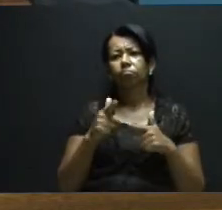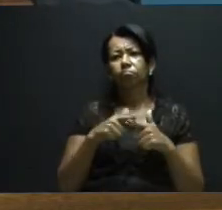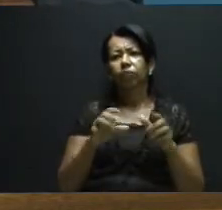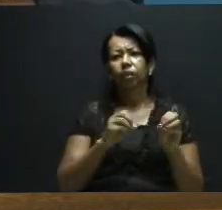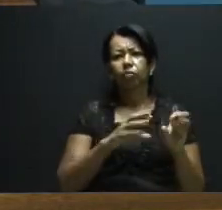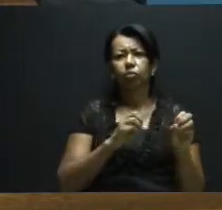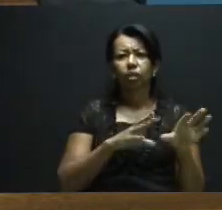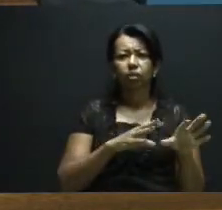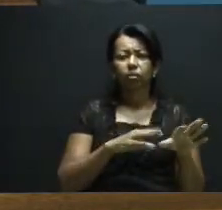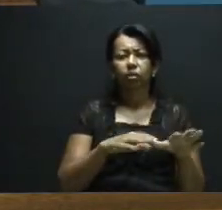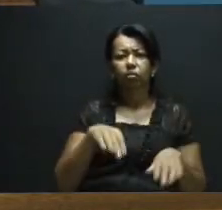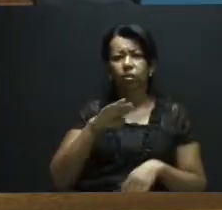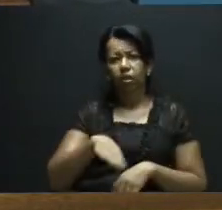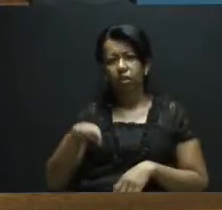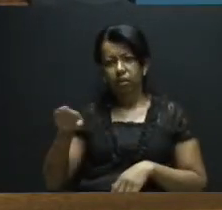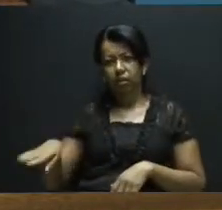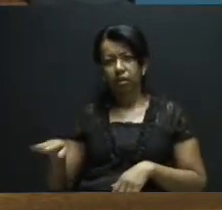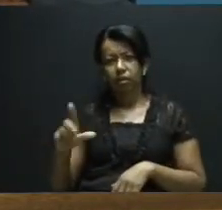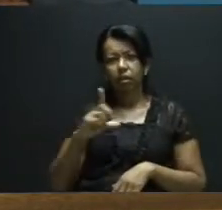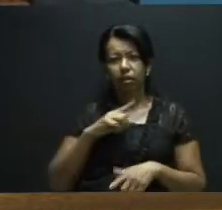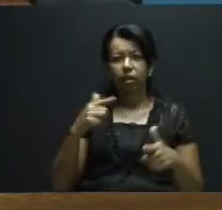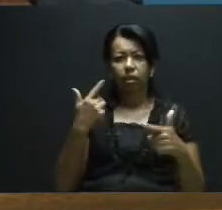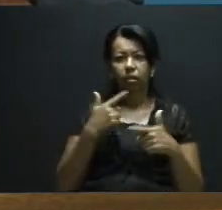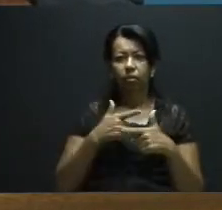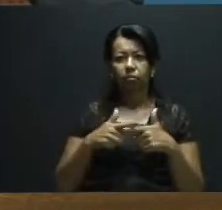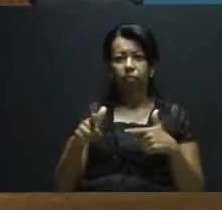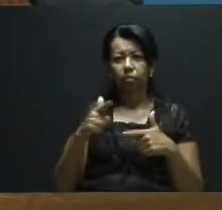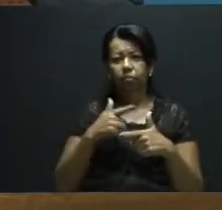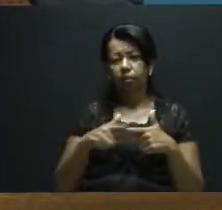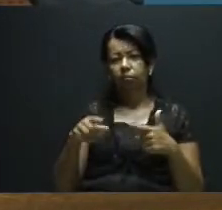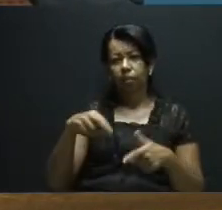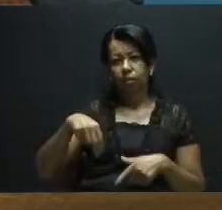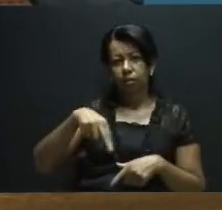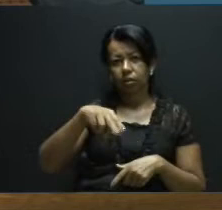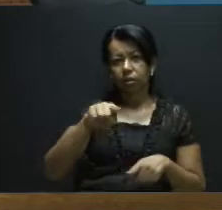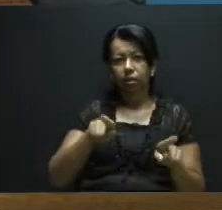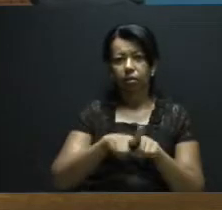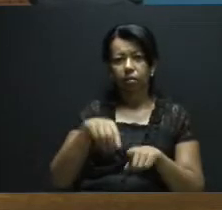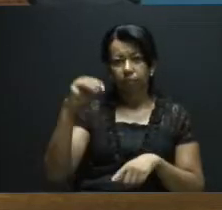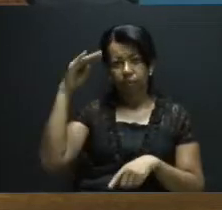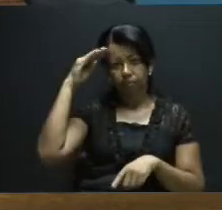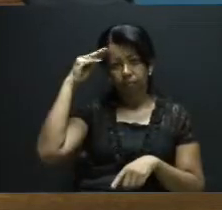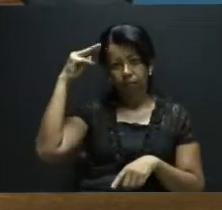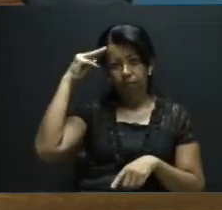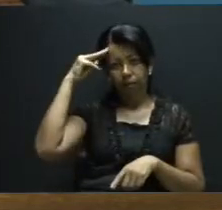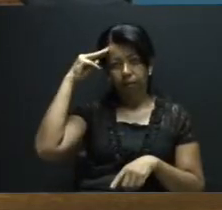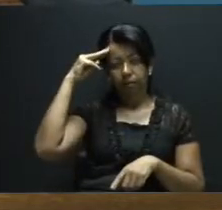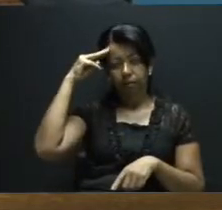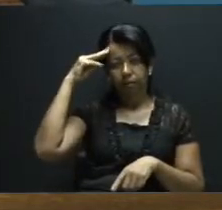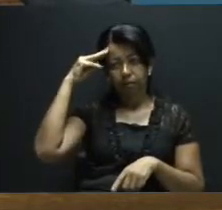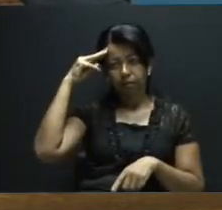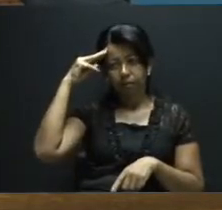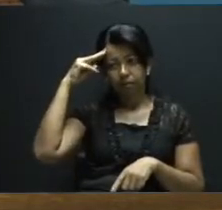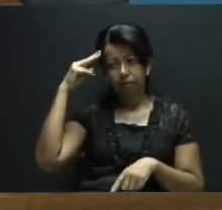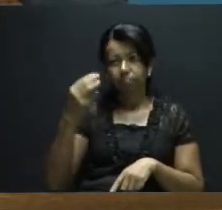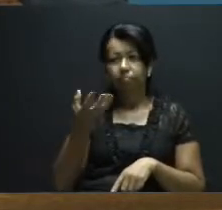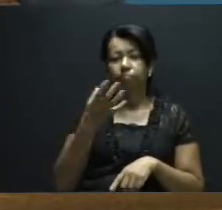das crianças com problemas locomotoras e mentais então quero que fique registrado